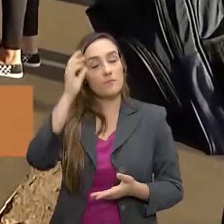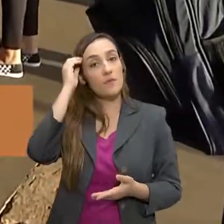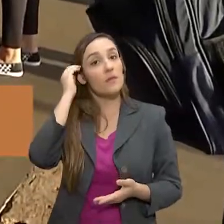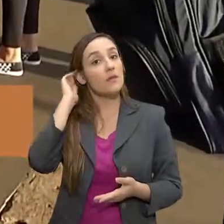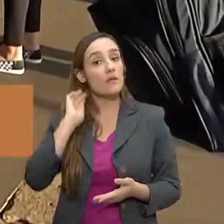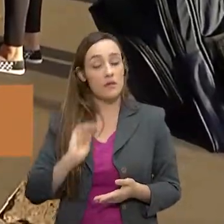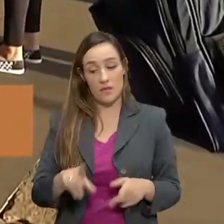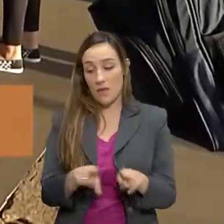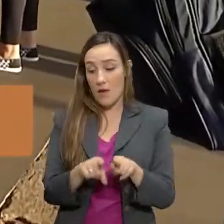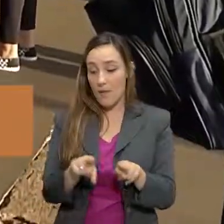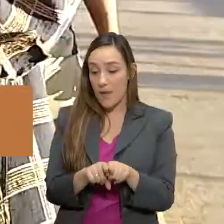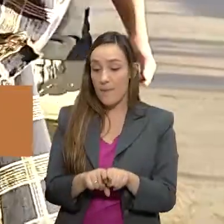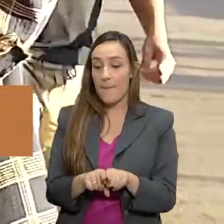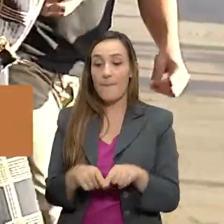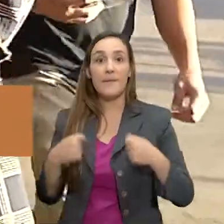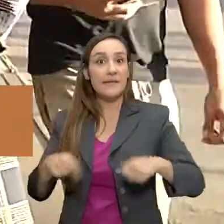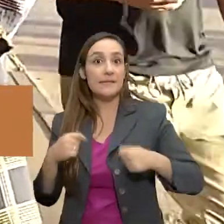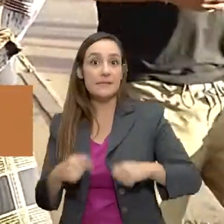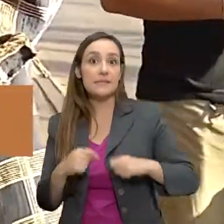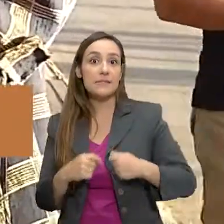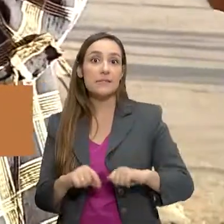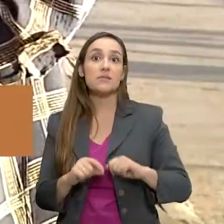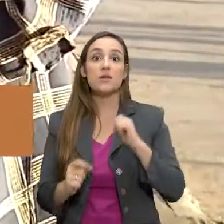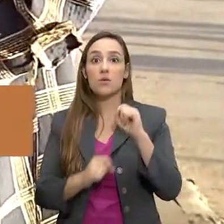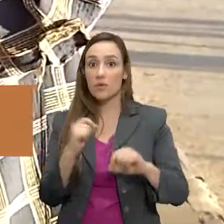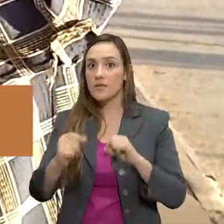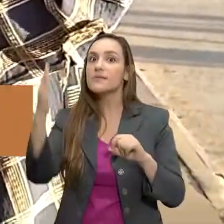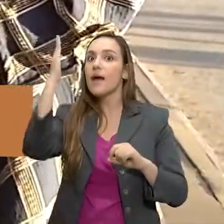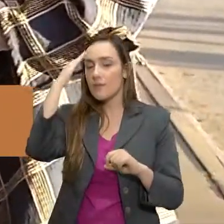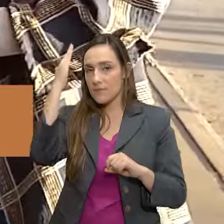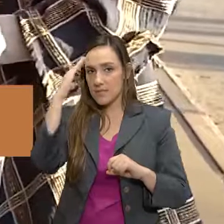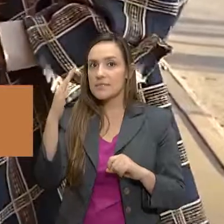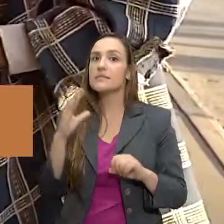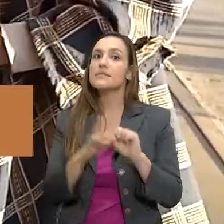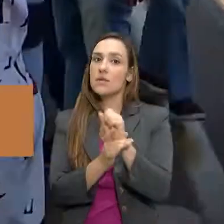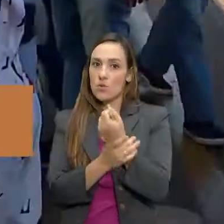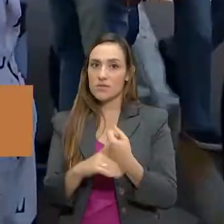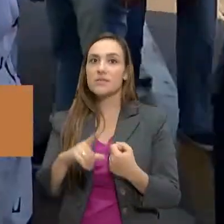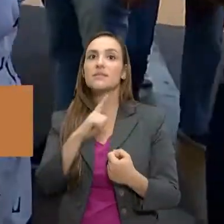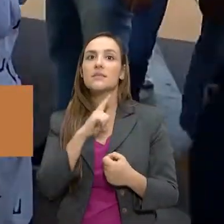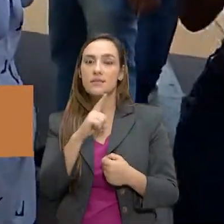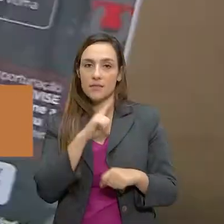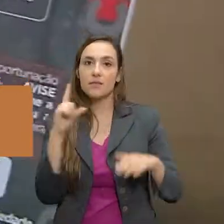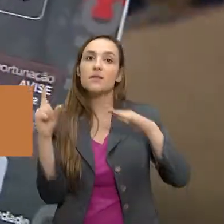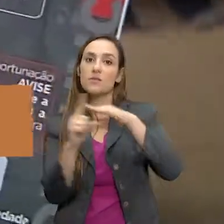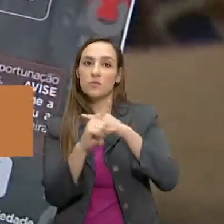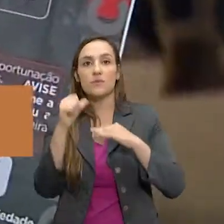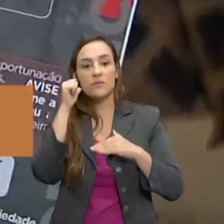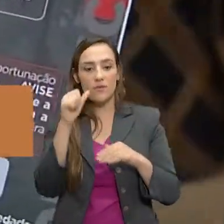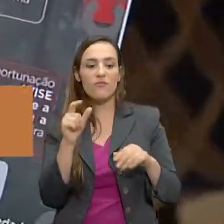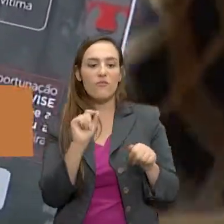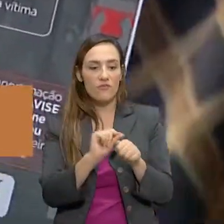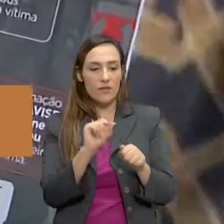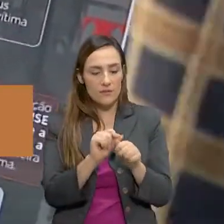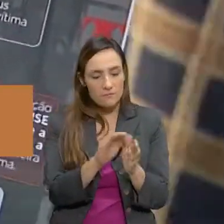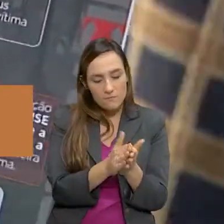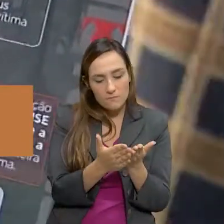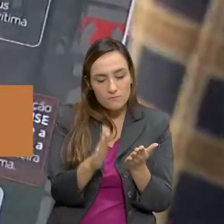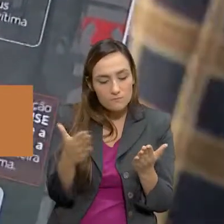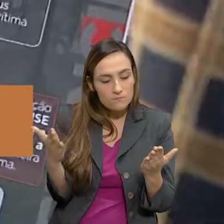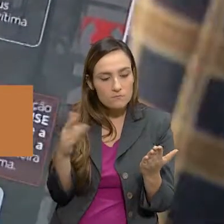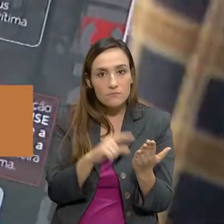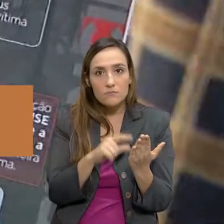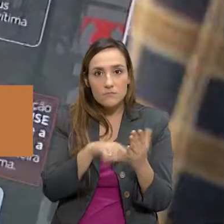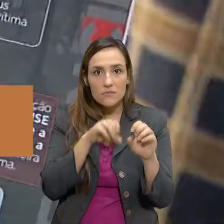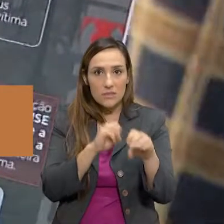conhecimento sobre os seus direitos, ampliassem o conhecimento sobre a rede de atendimento à mulher. Então, a gente fez os folders